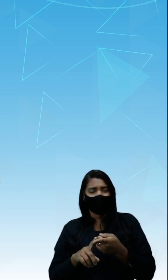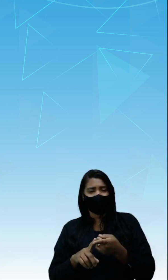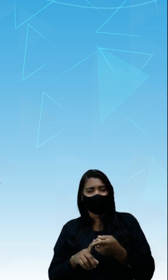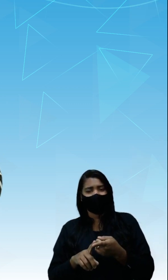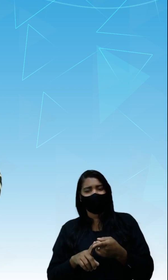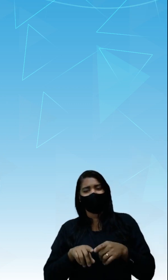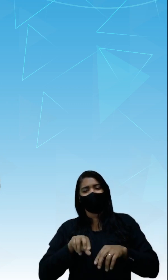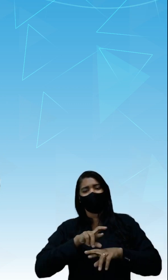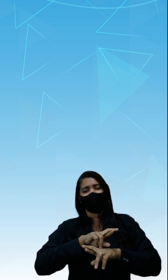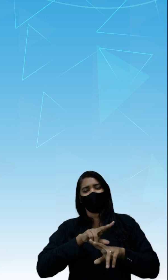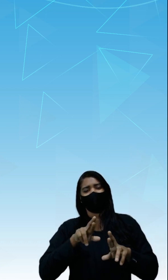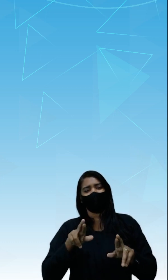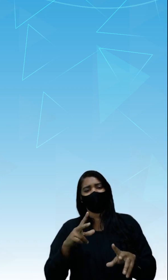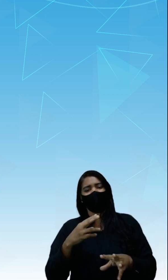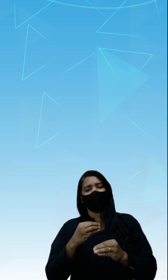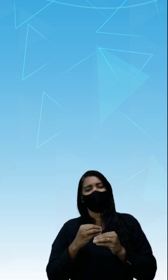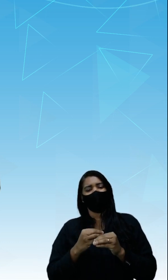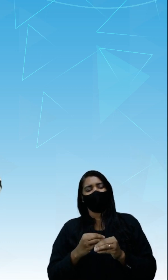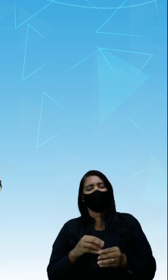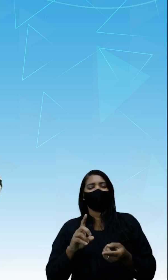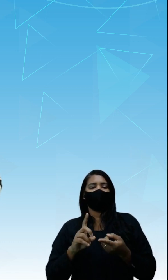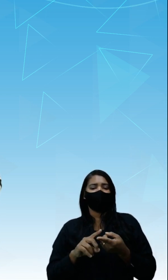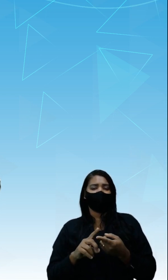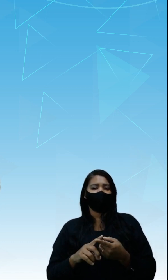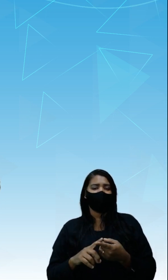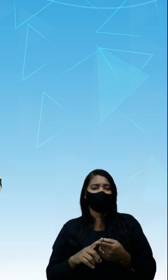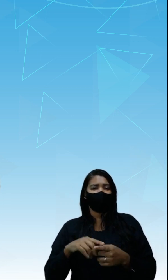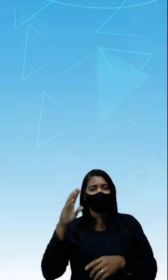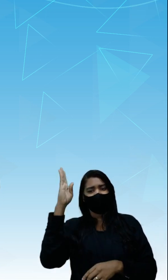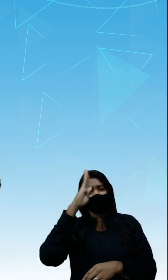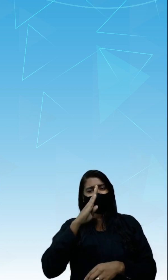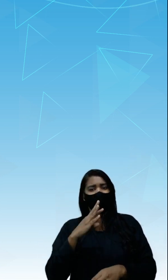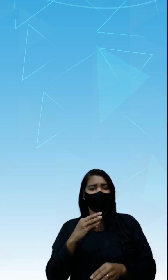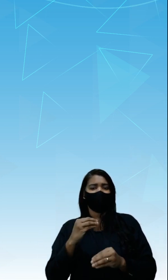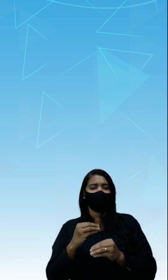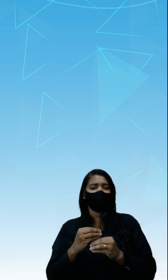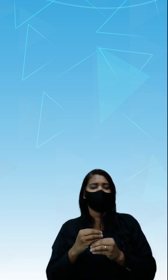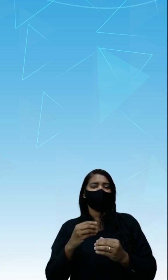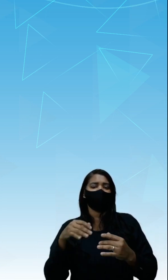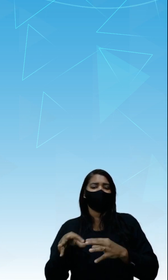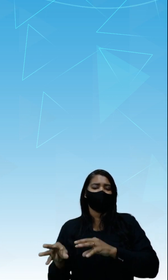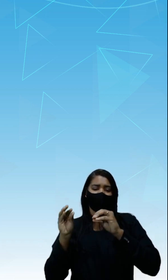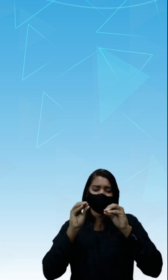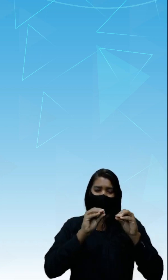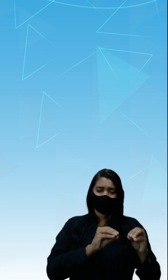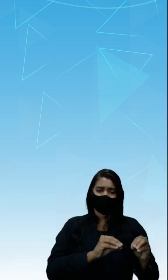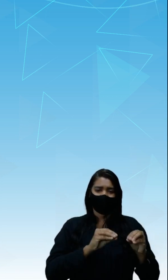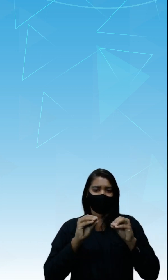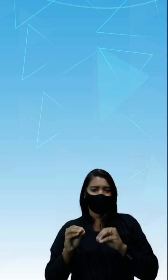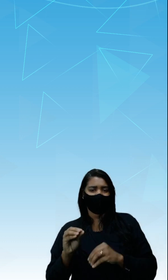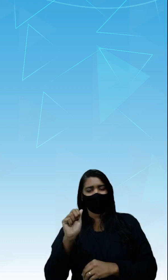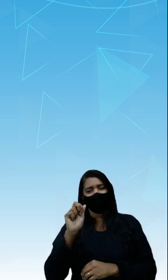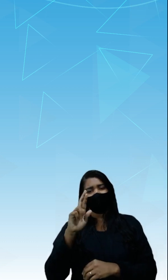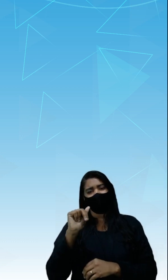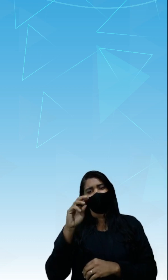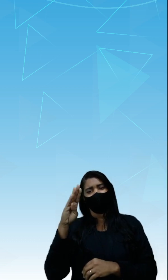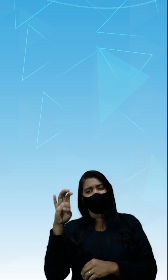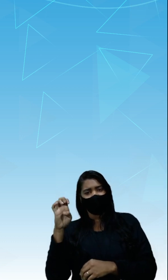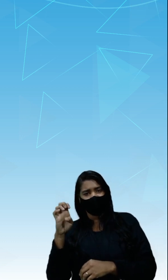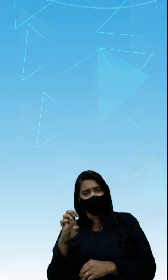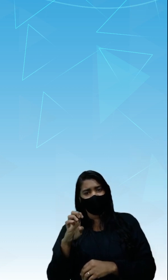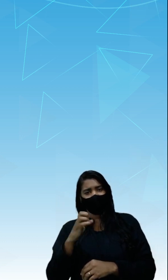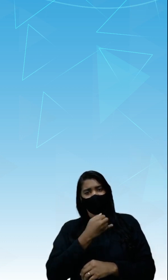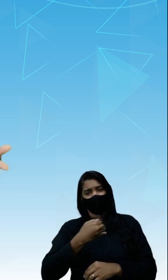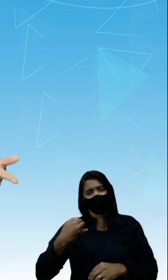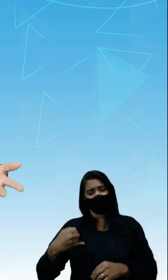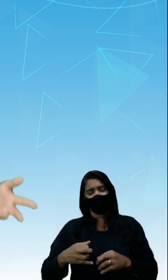a variedade étnica do Brasil foi o intenso fluxo migratório de árabes, japoneses